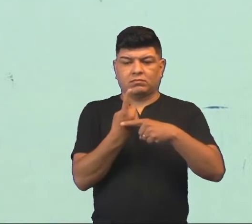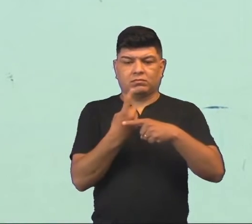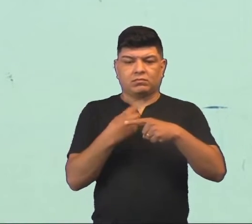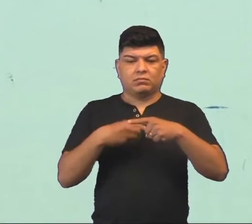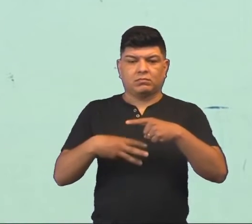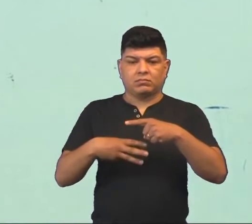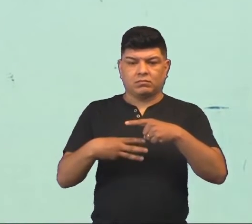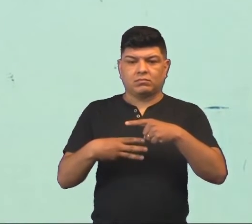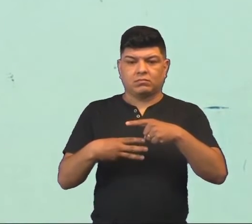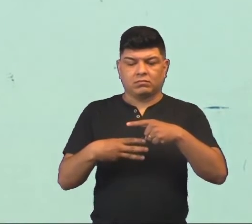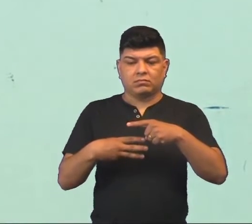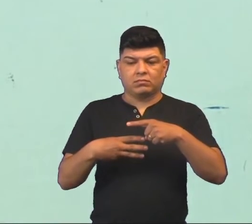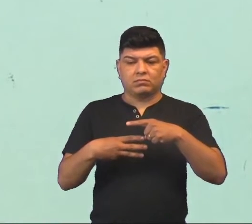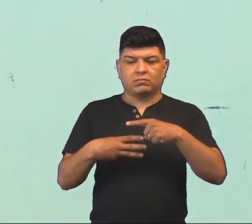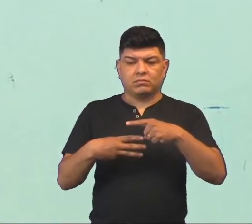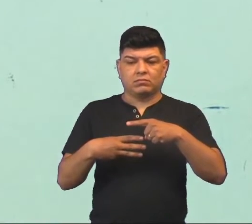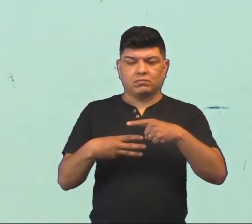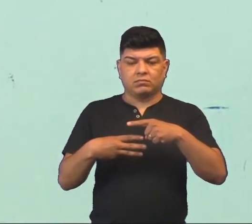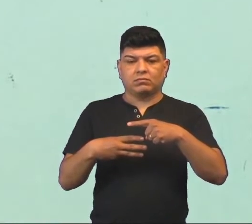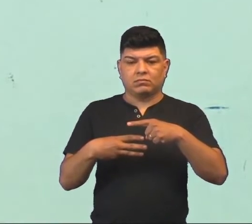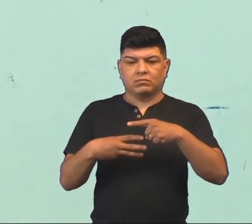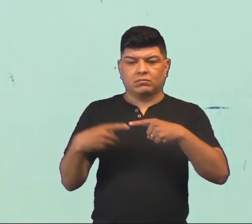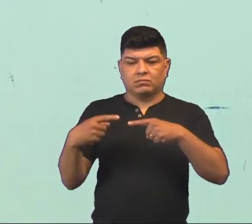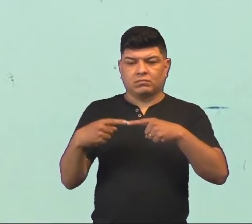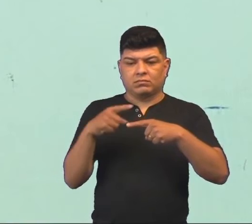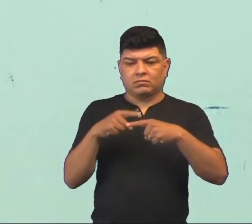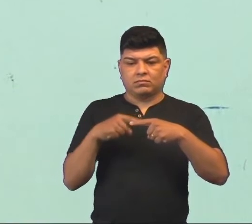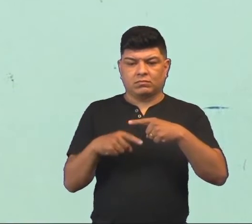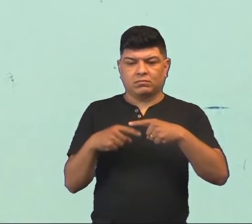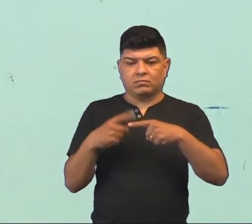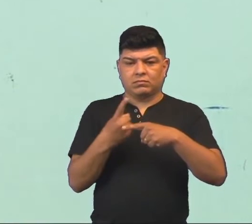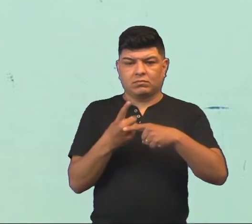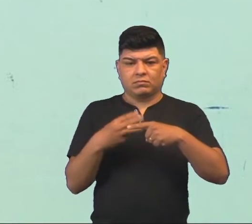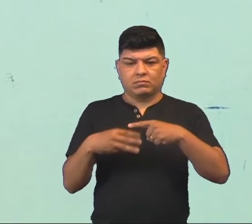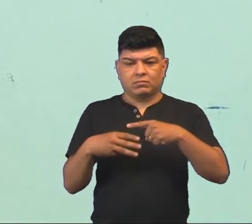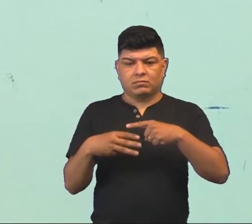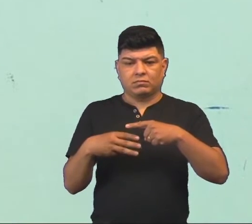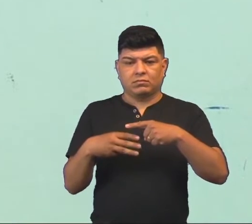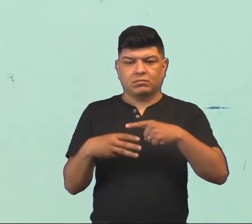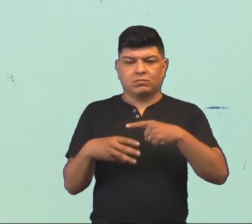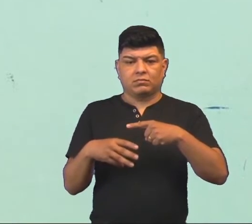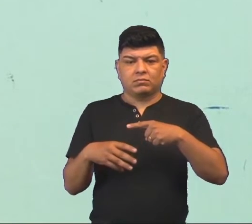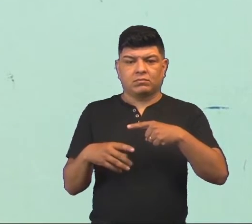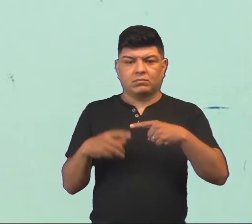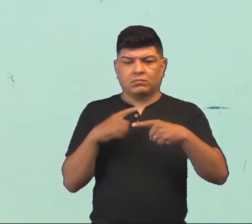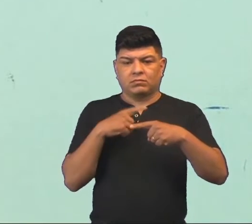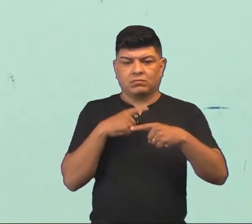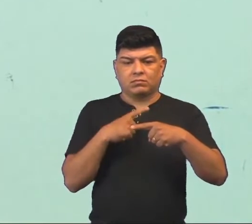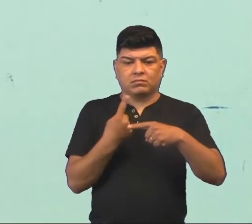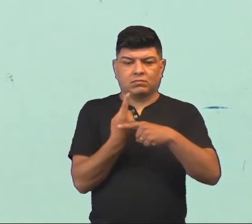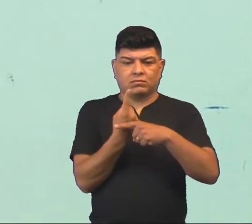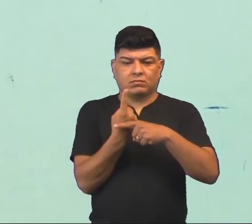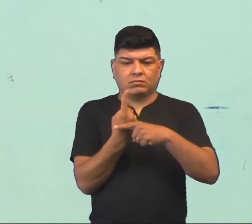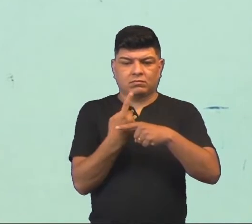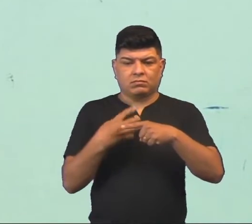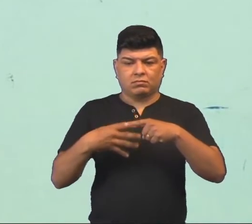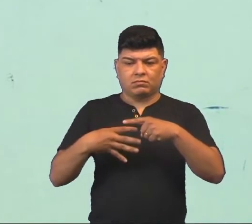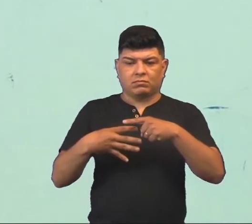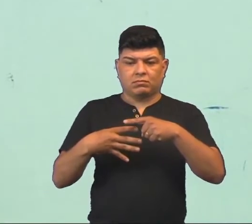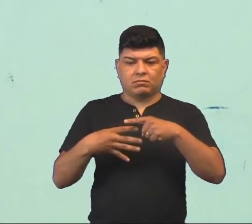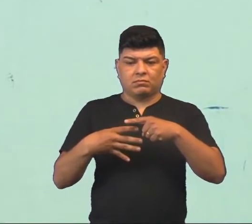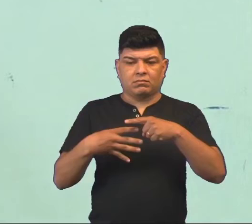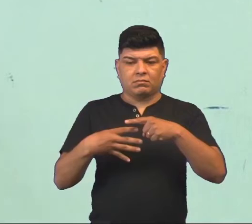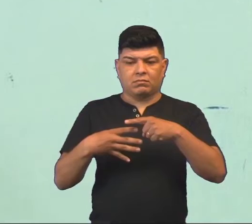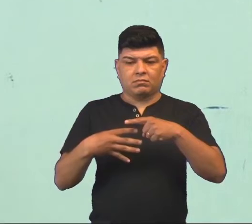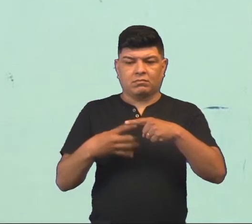1/3 é bem aqui, ó. Exatamente na divisão aqui, tá? Aqui eu tenho a divisão de 1/4, ó.